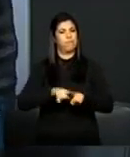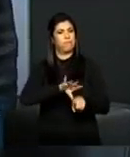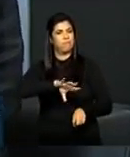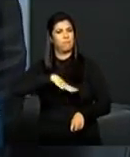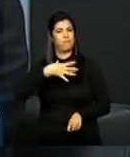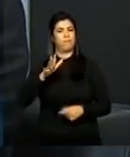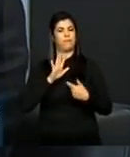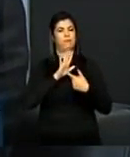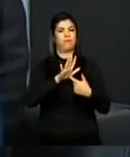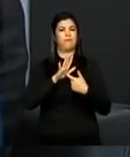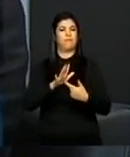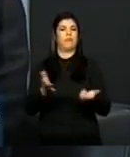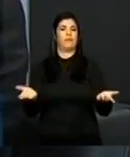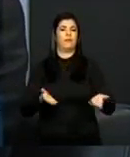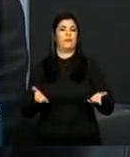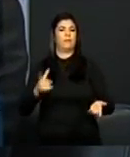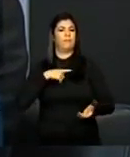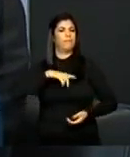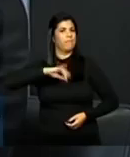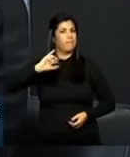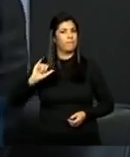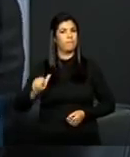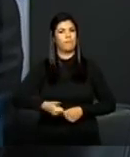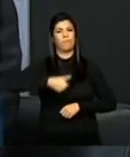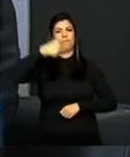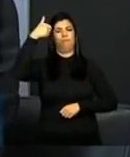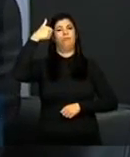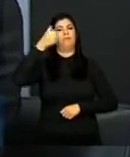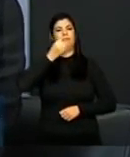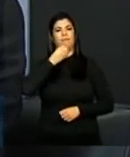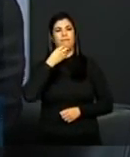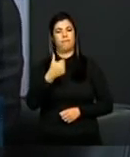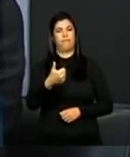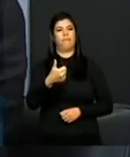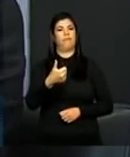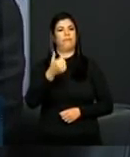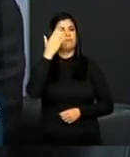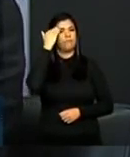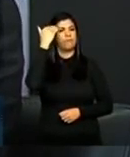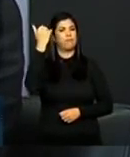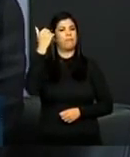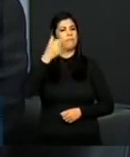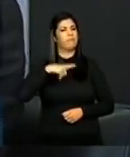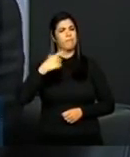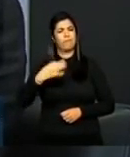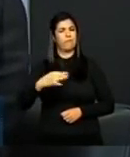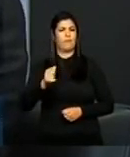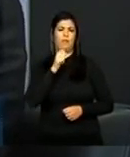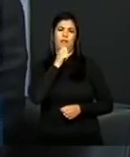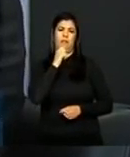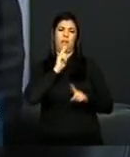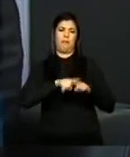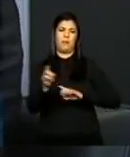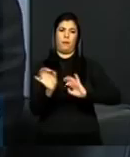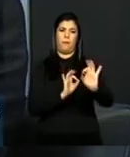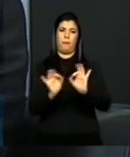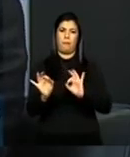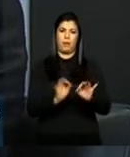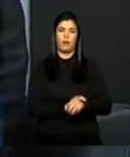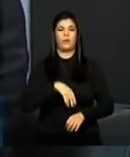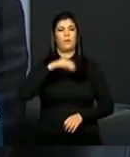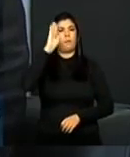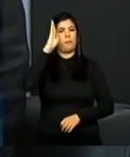como essa, que eu acho que tem um sucesso enorme, embora não seja perfeita, que é o nosso plano Brasil Sem